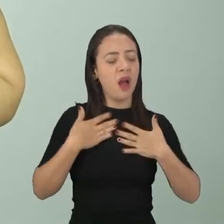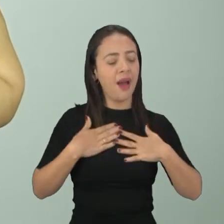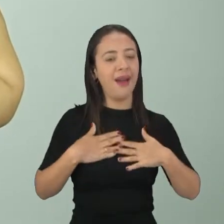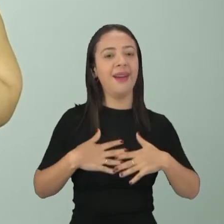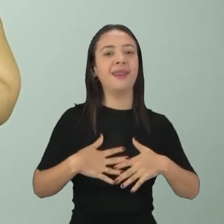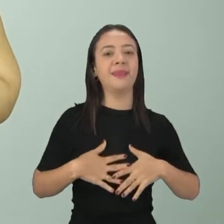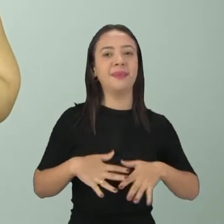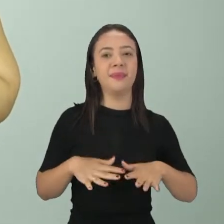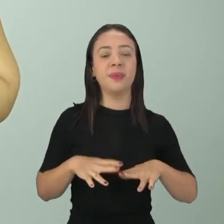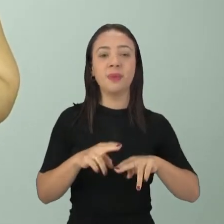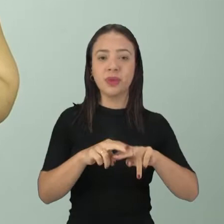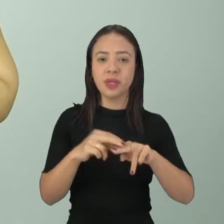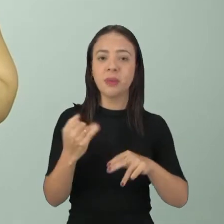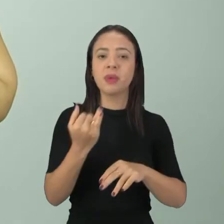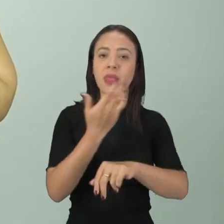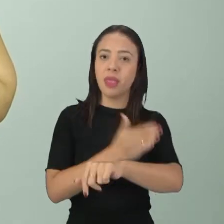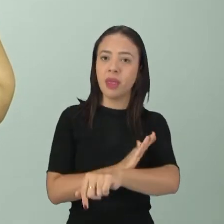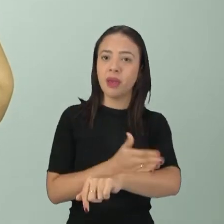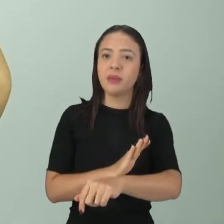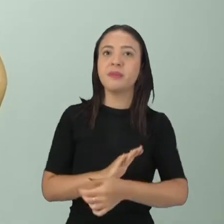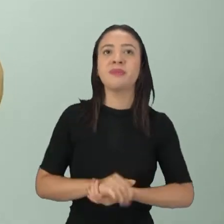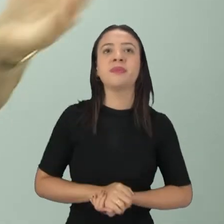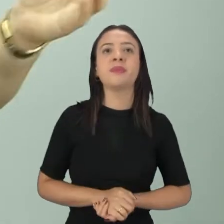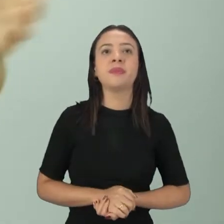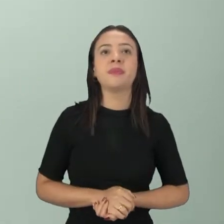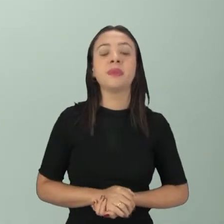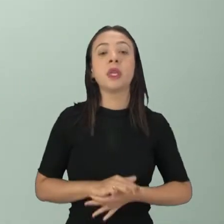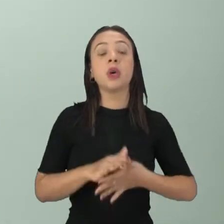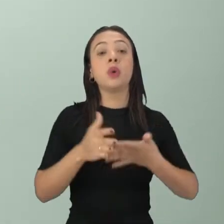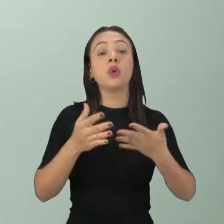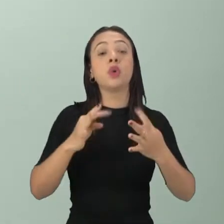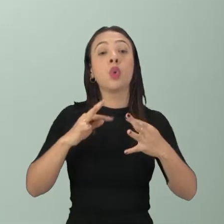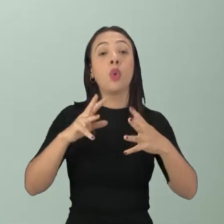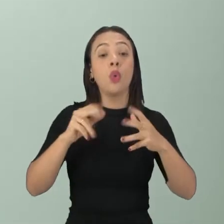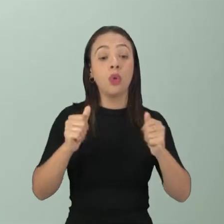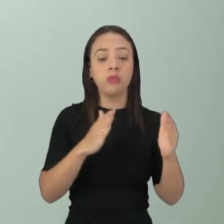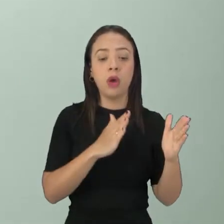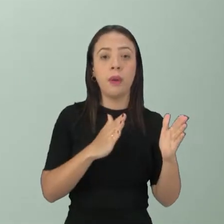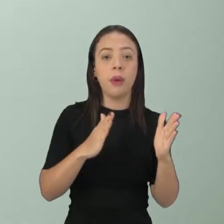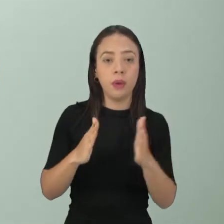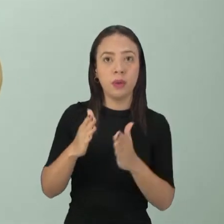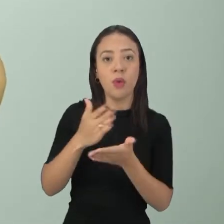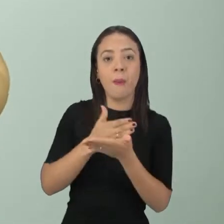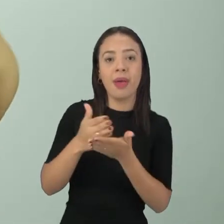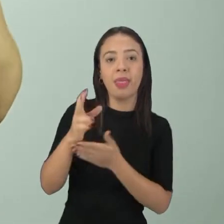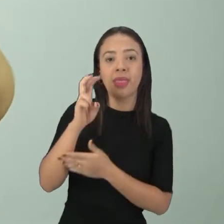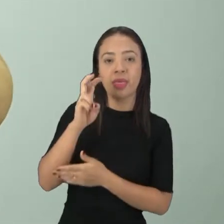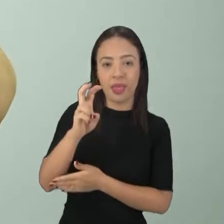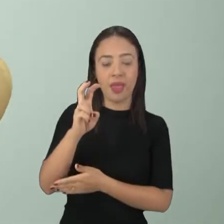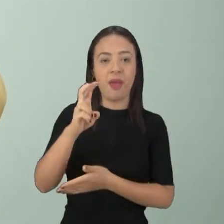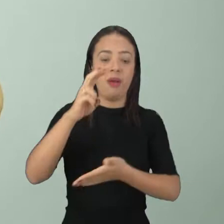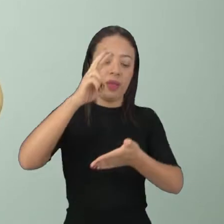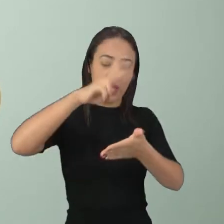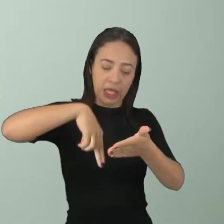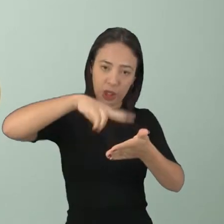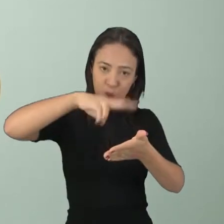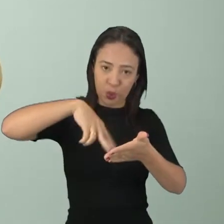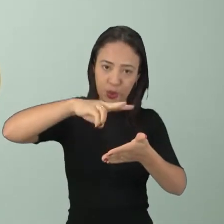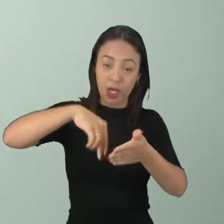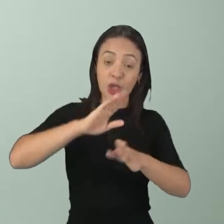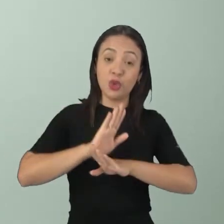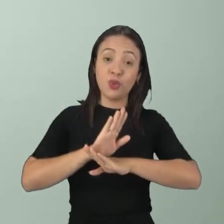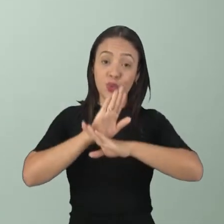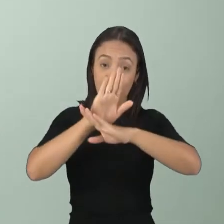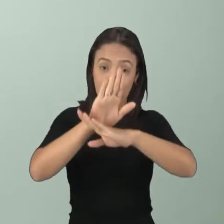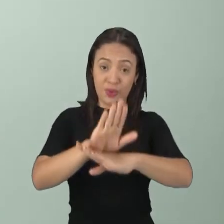tranquila. Por isso que é bom exercitar, tá? Então, todas essas etapas iniciais da leitura vai